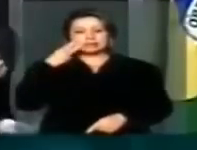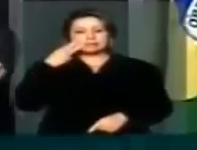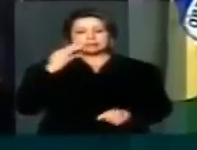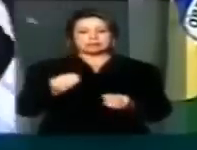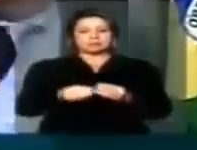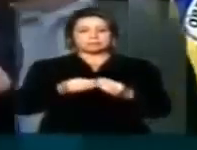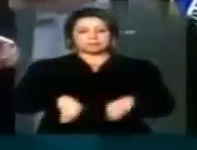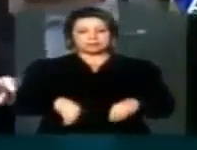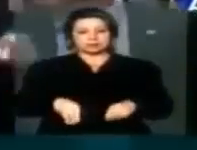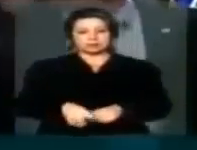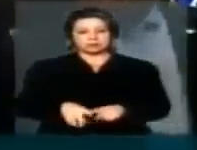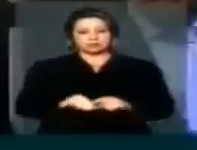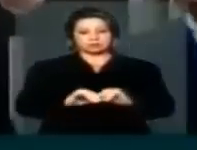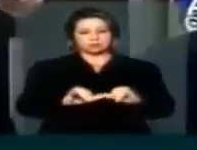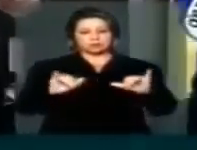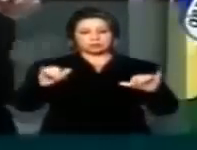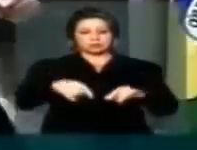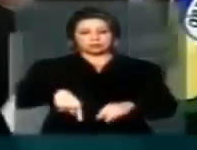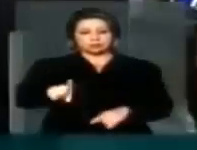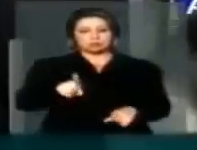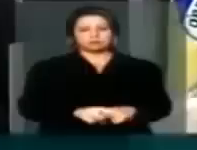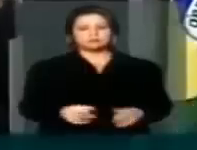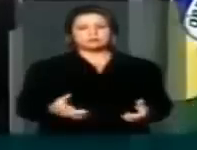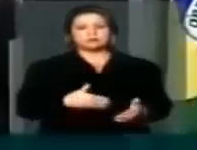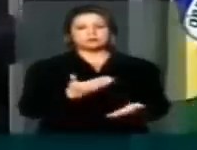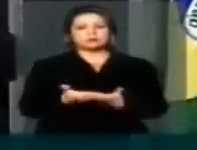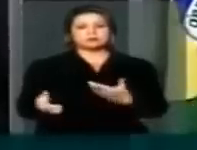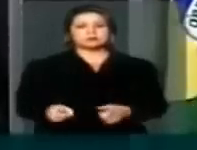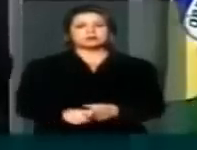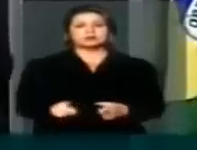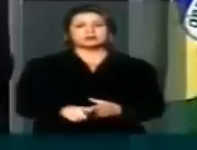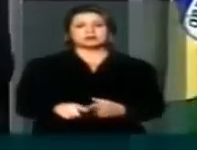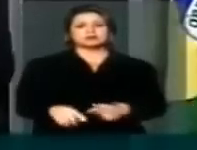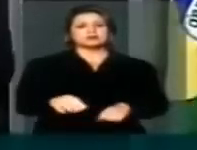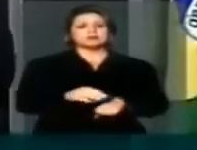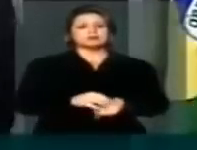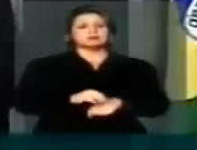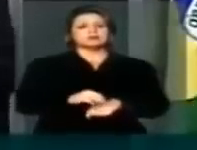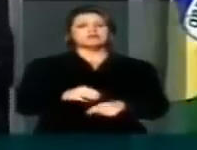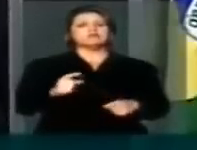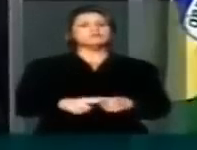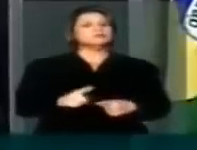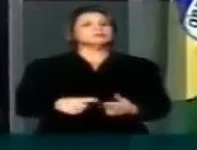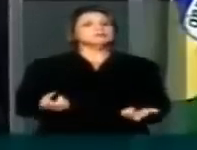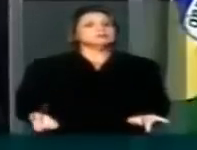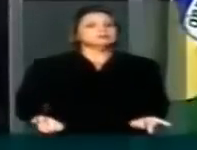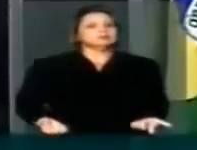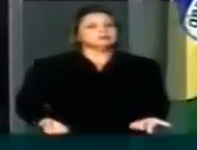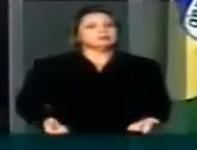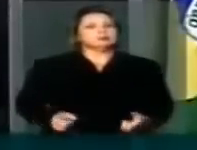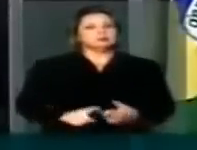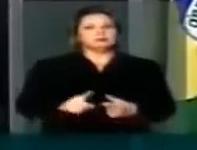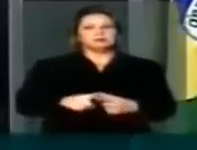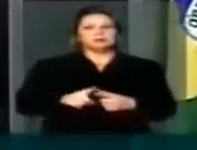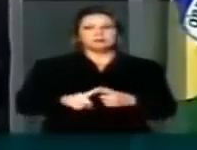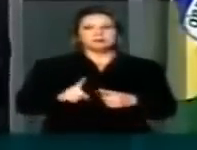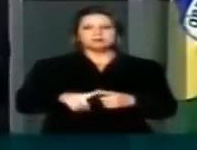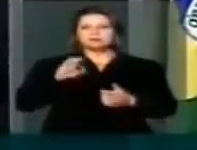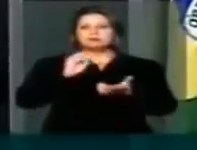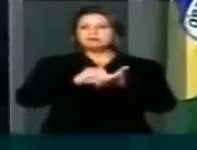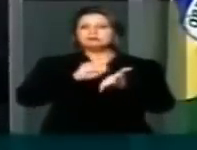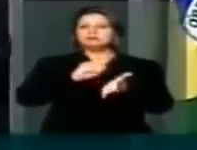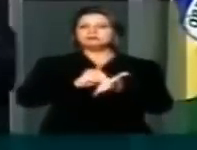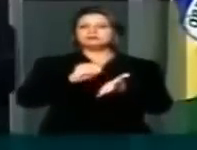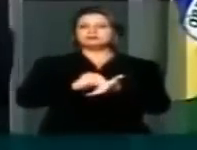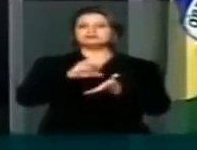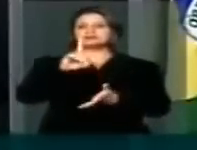de prejuízos anunciado para os próximos dias só na produção de carne. E por que está acontecendo isso? Porque já está